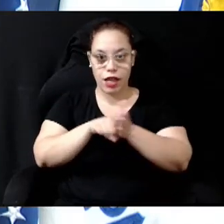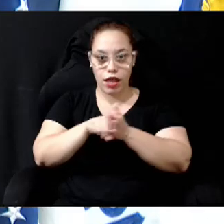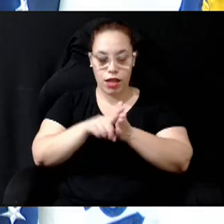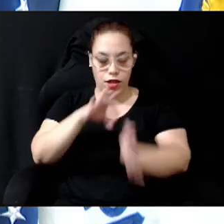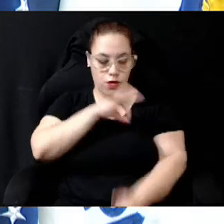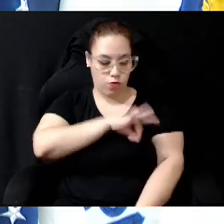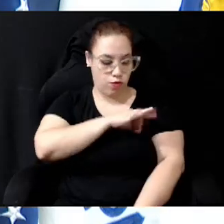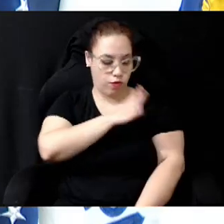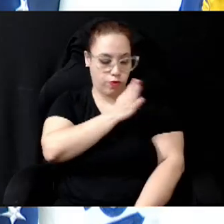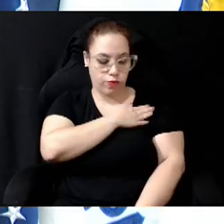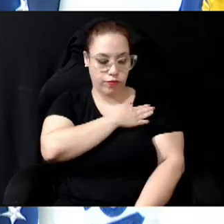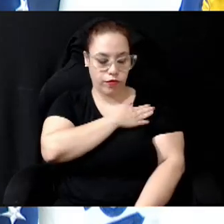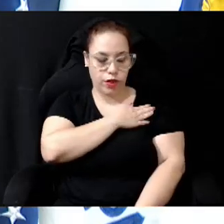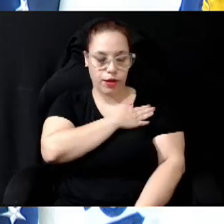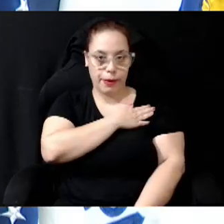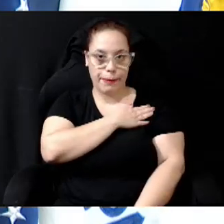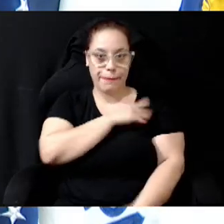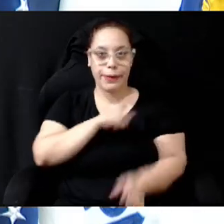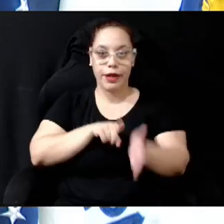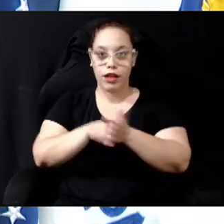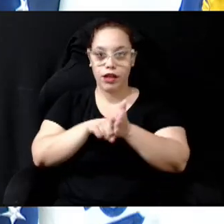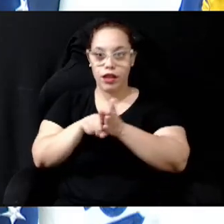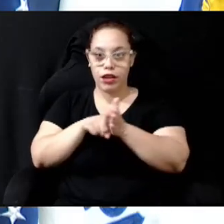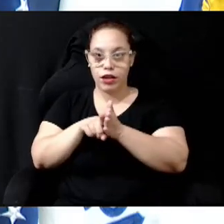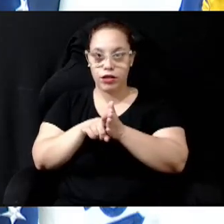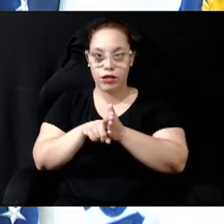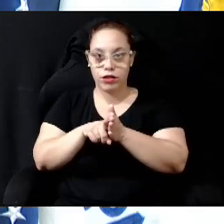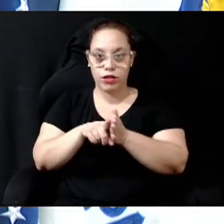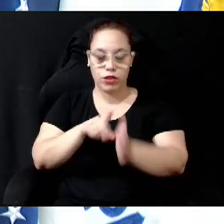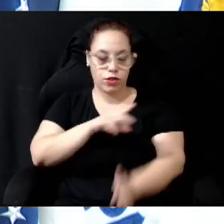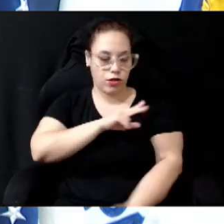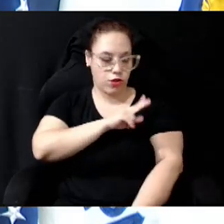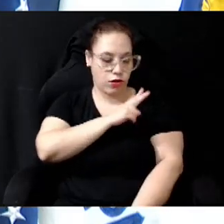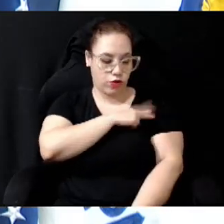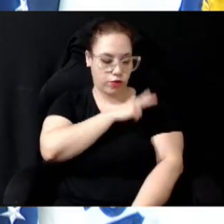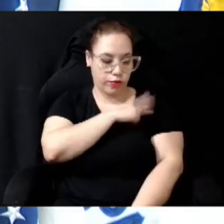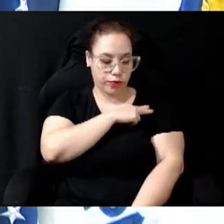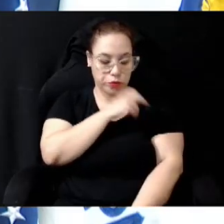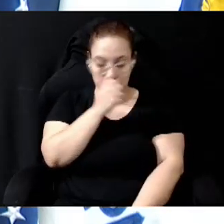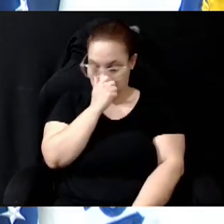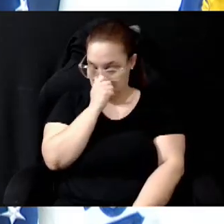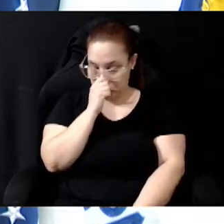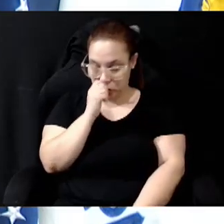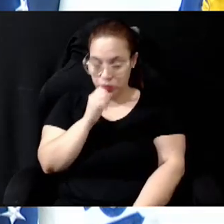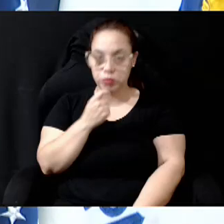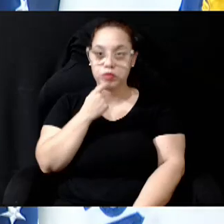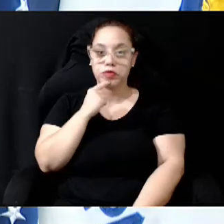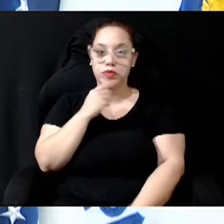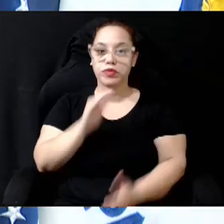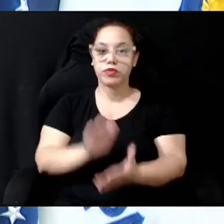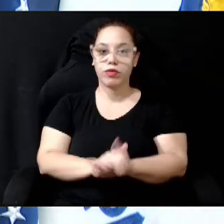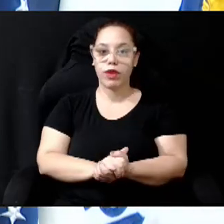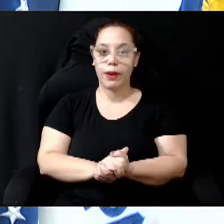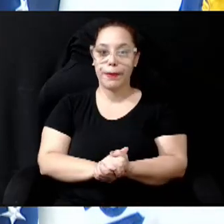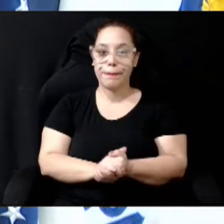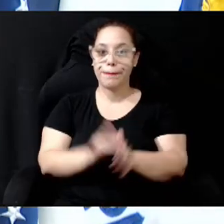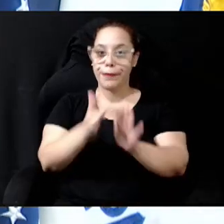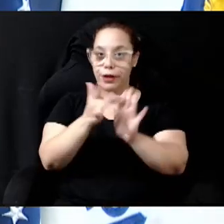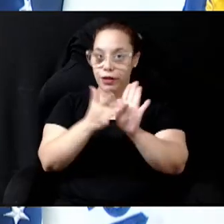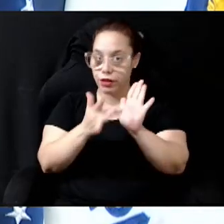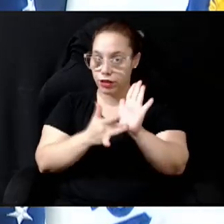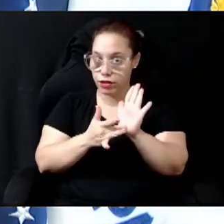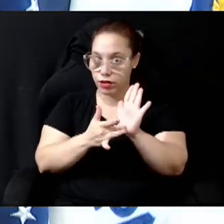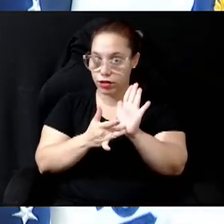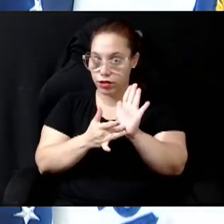Atualmente, ele é investigador-chefe do 10º Distrito Policial de Campinas. Esses projetos que eu estou repassando para